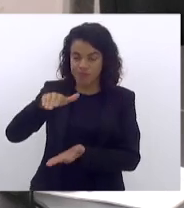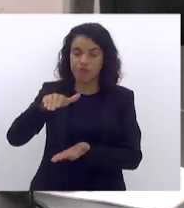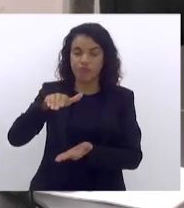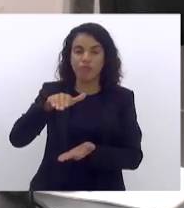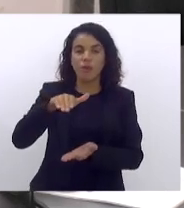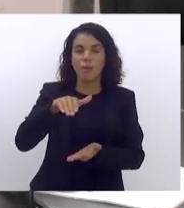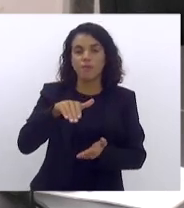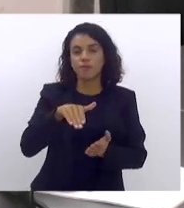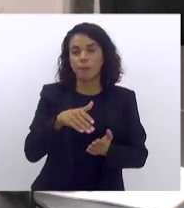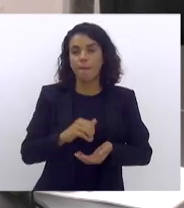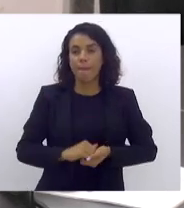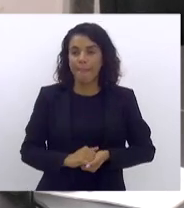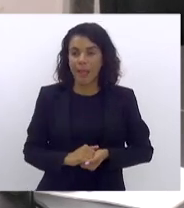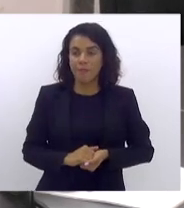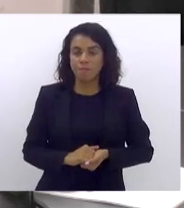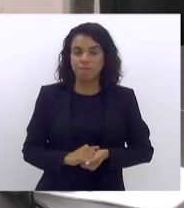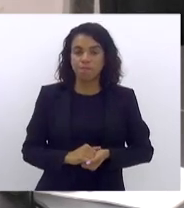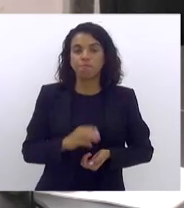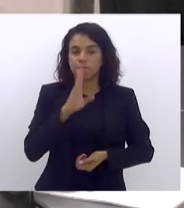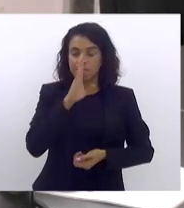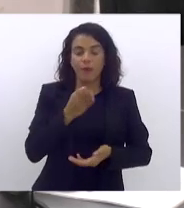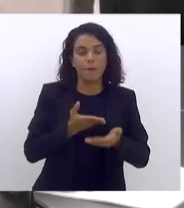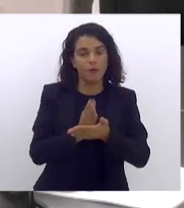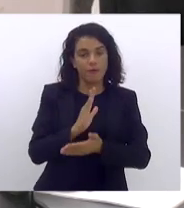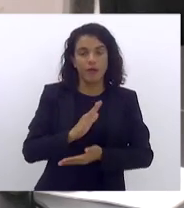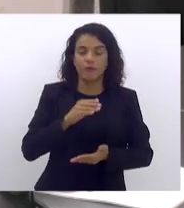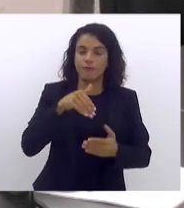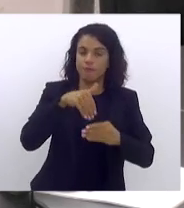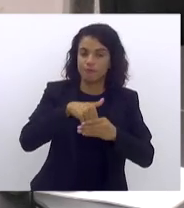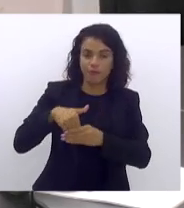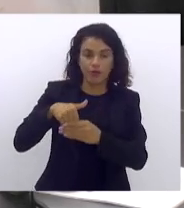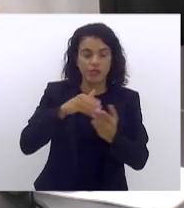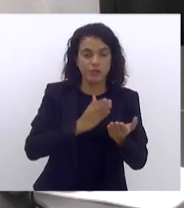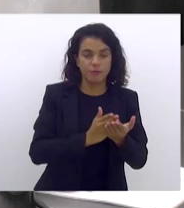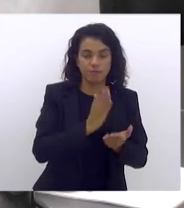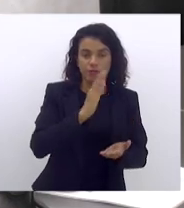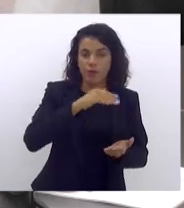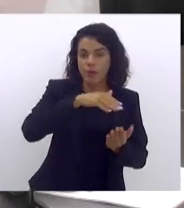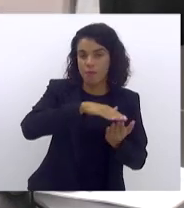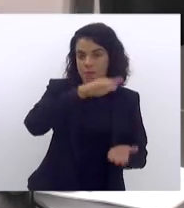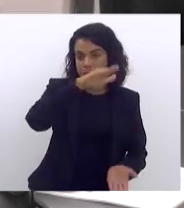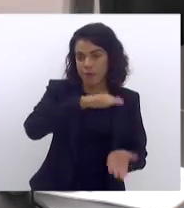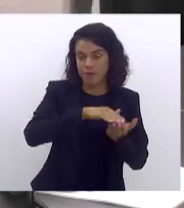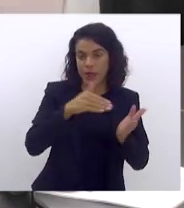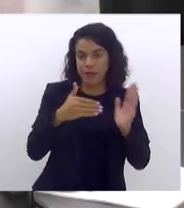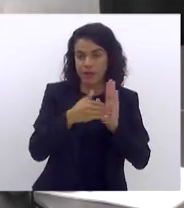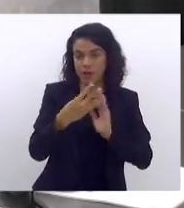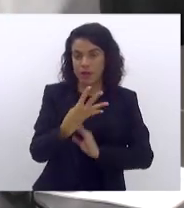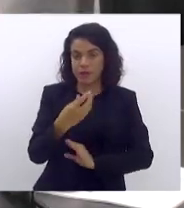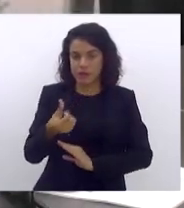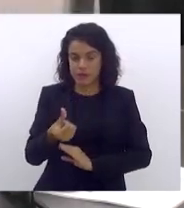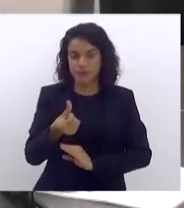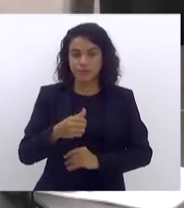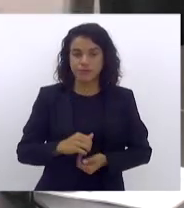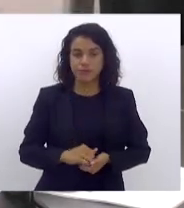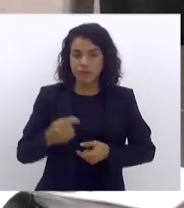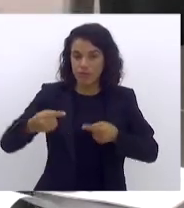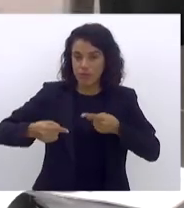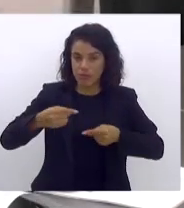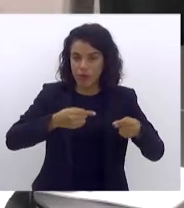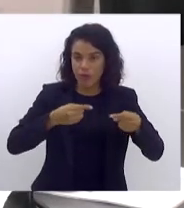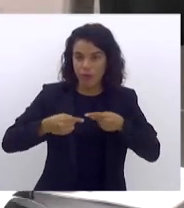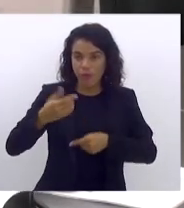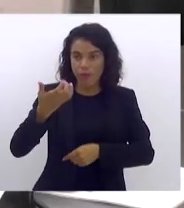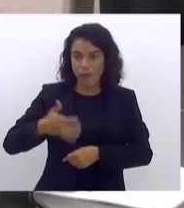projetos mencionados, permaneçam como estão, aprovada a votação em bloco. Até o 46, né, presidente? Até o 46. Okay. Em discussão, aqueles que